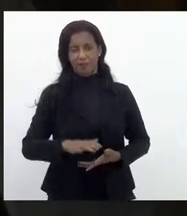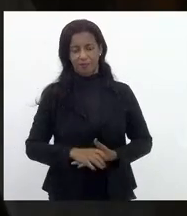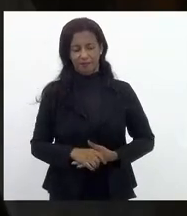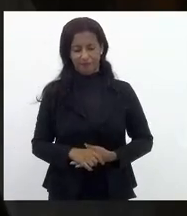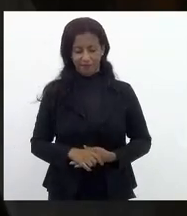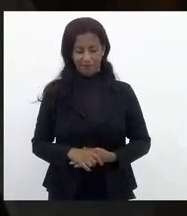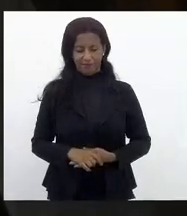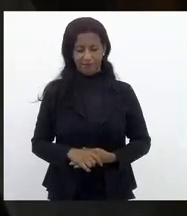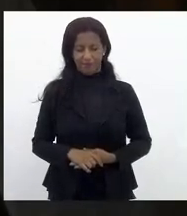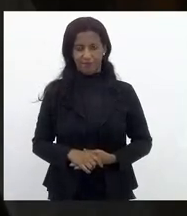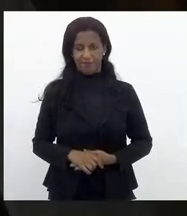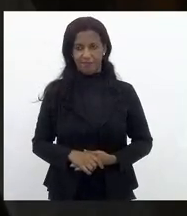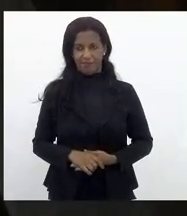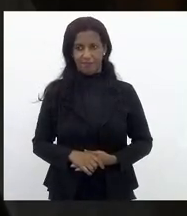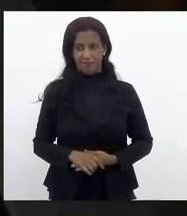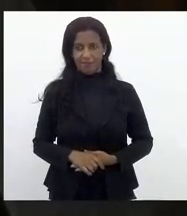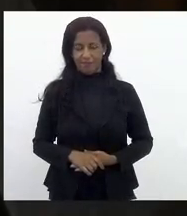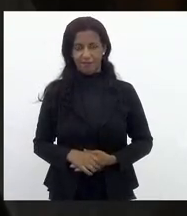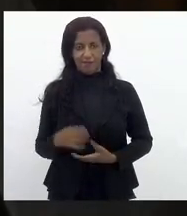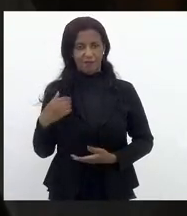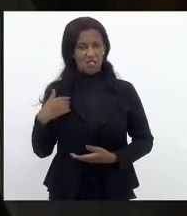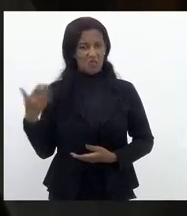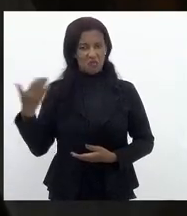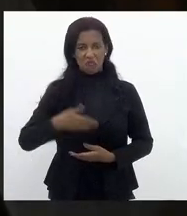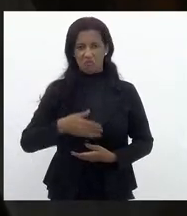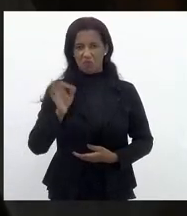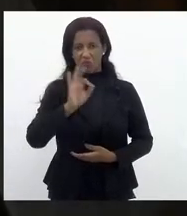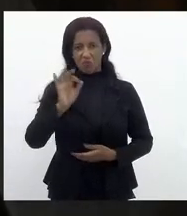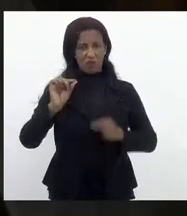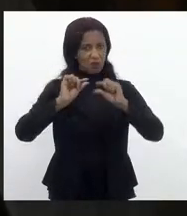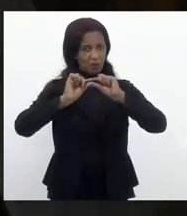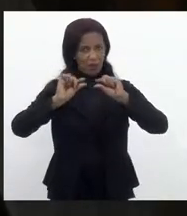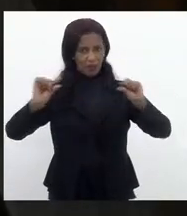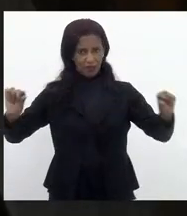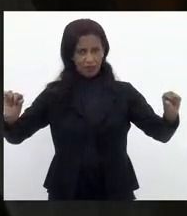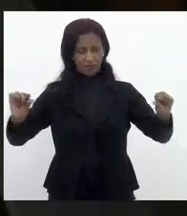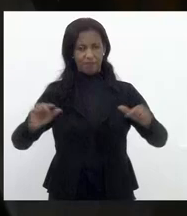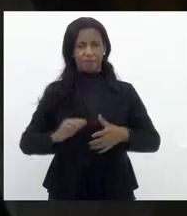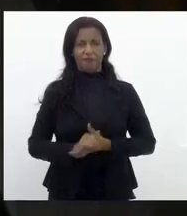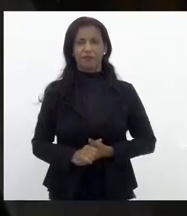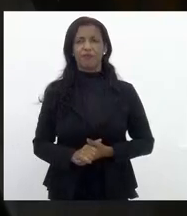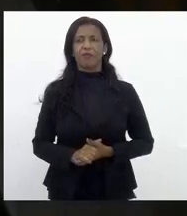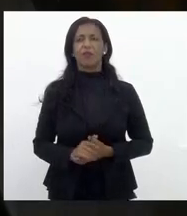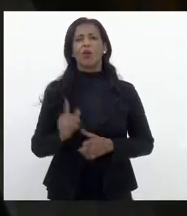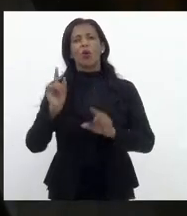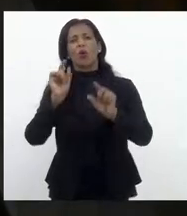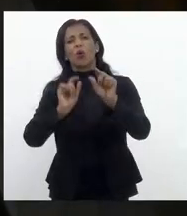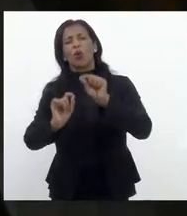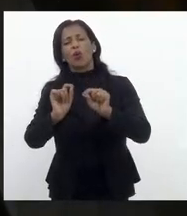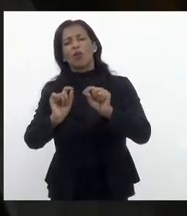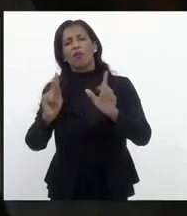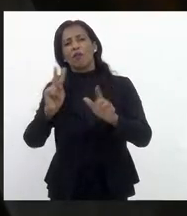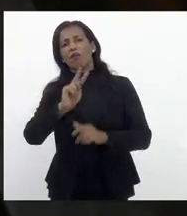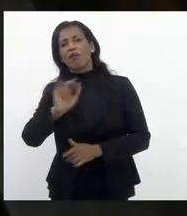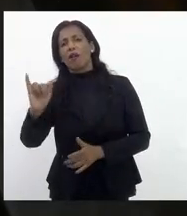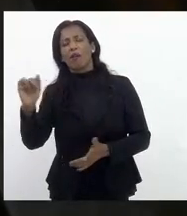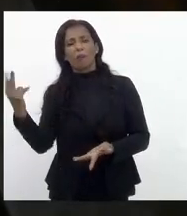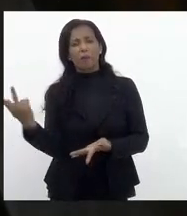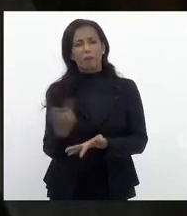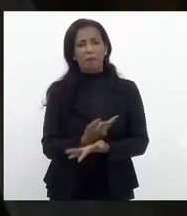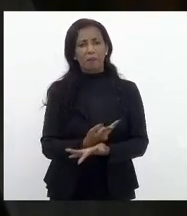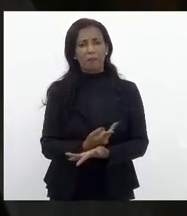sindágua eu não vi aqui também uma linha É sobre o que é que vai acontecer